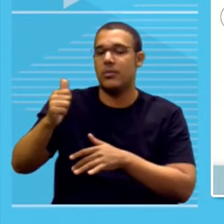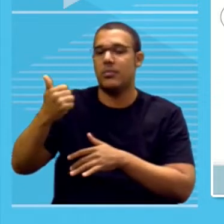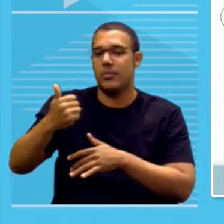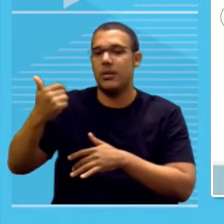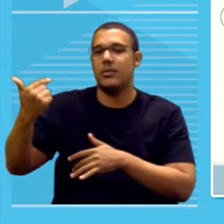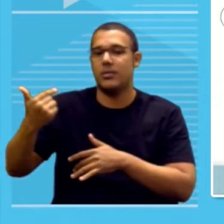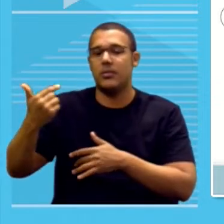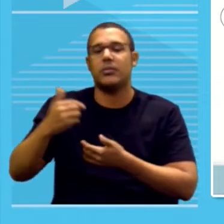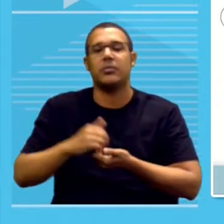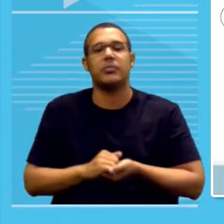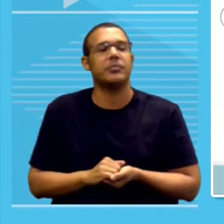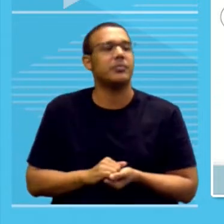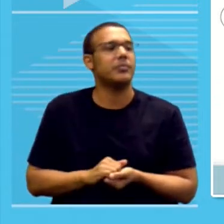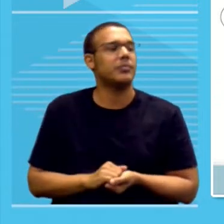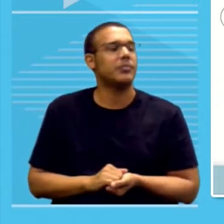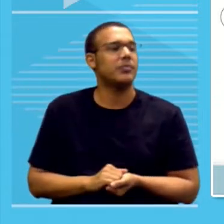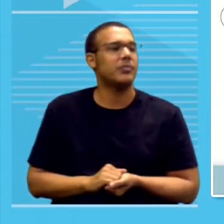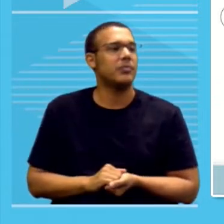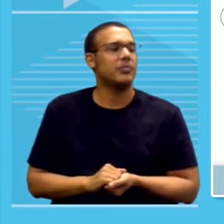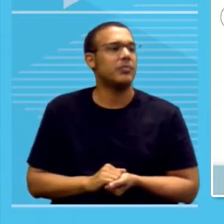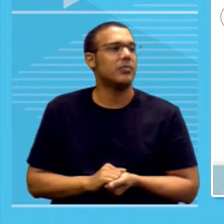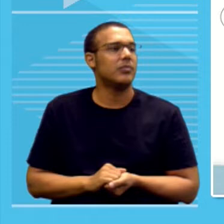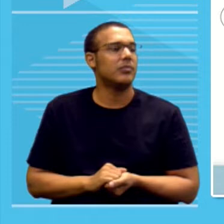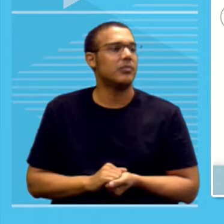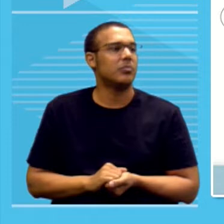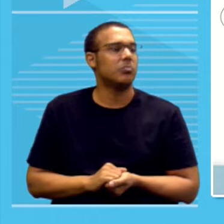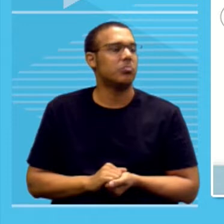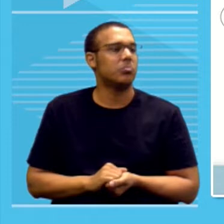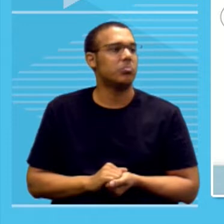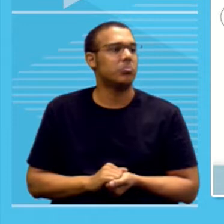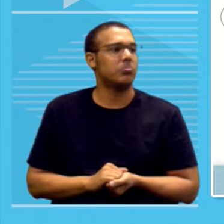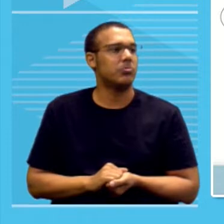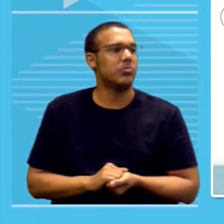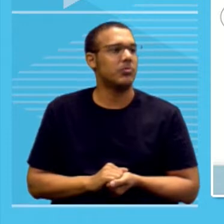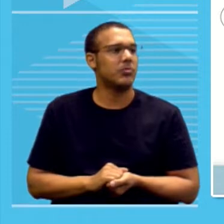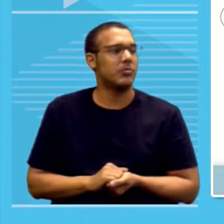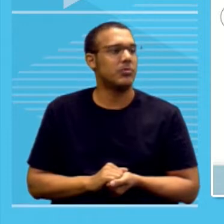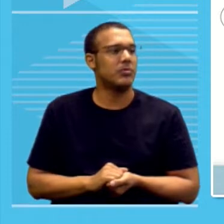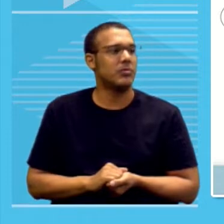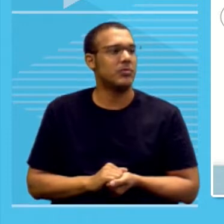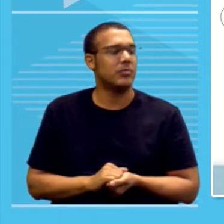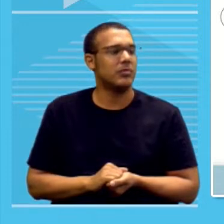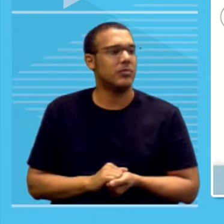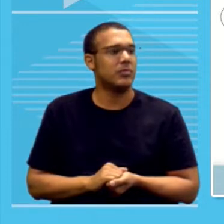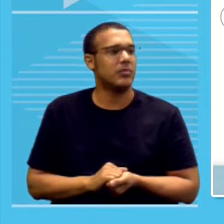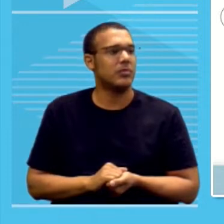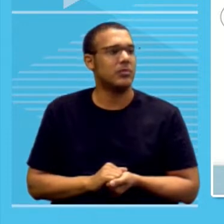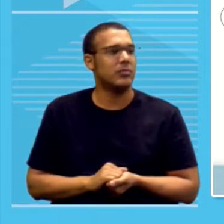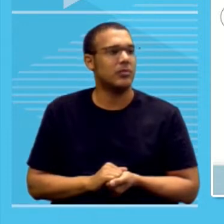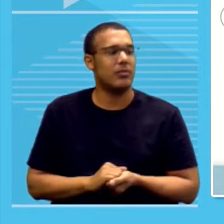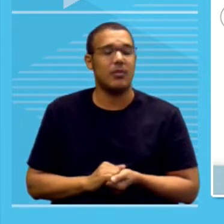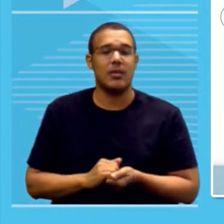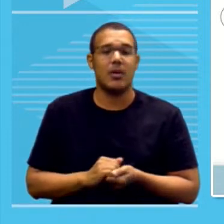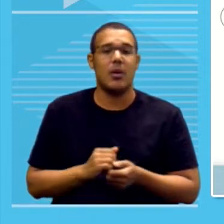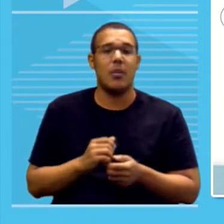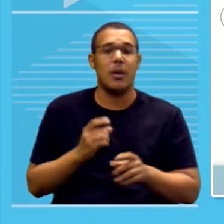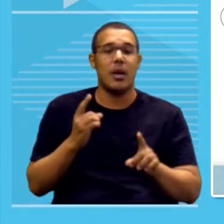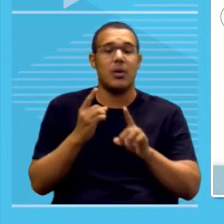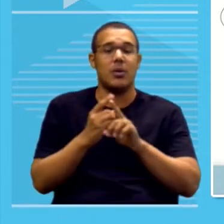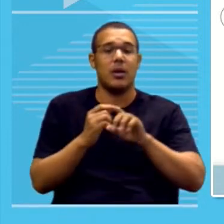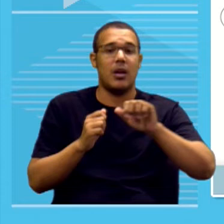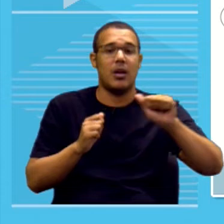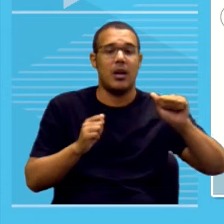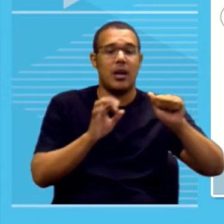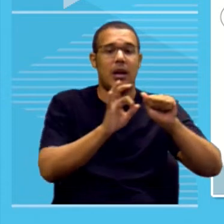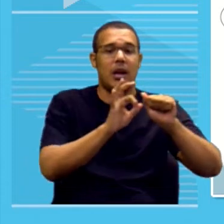olha como é que funciona lá ele tá dizendo para mim que para nós calcularmos a distância do a para o b eu vou